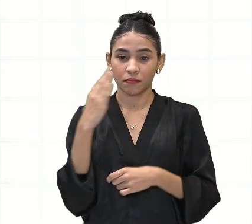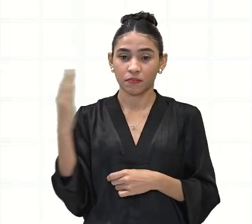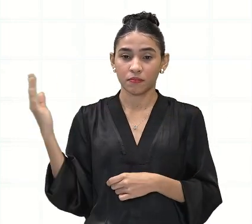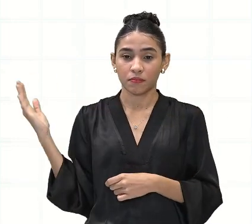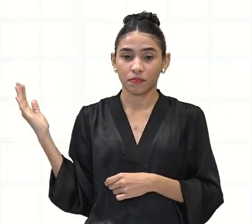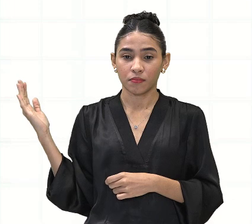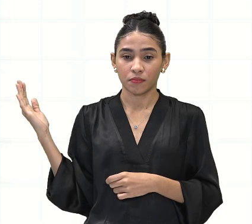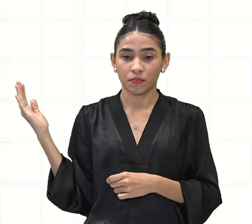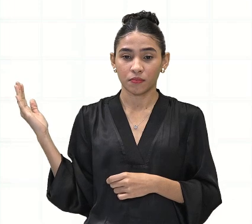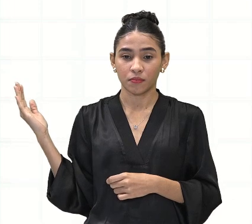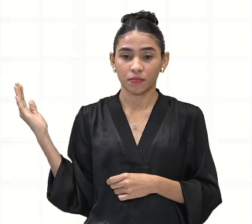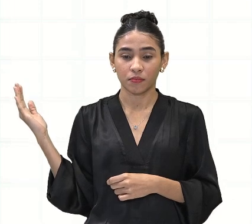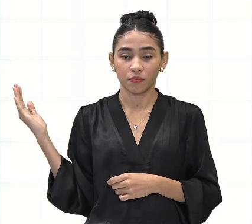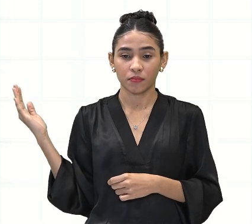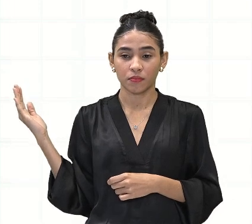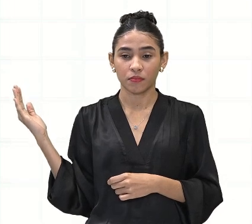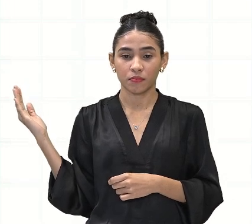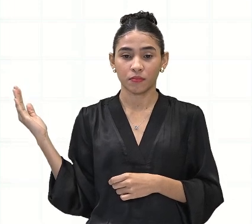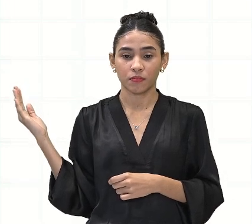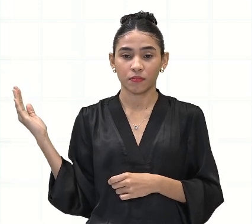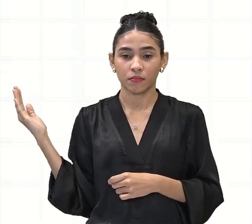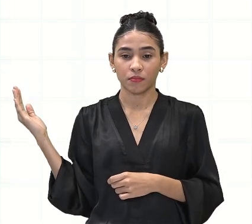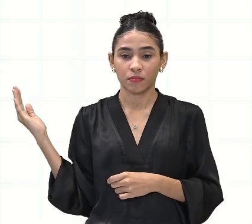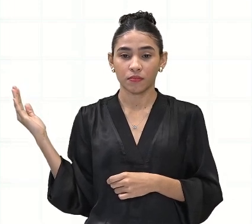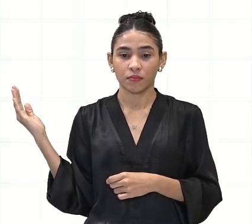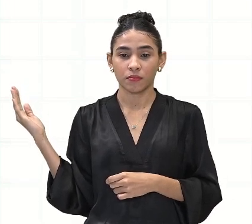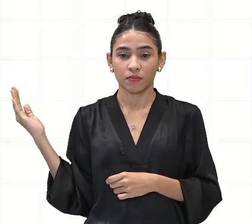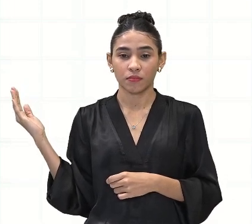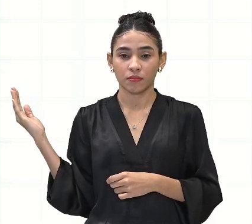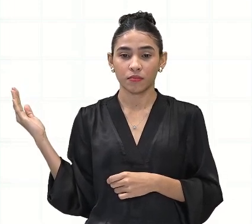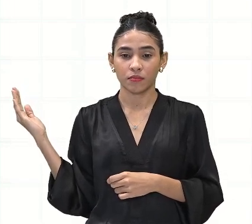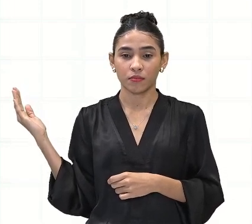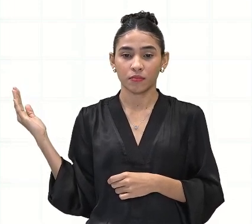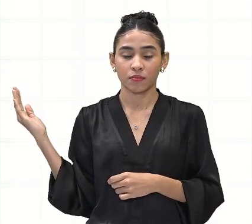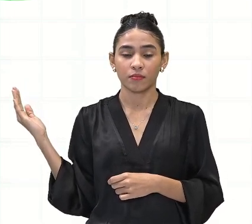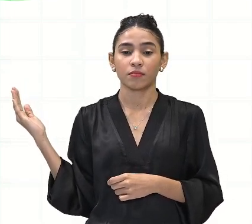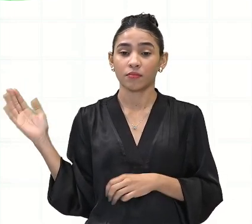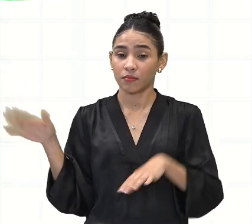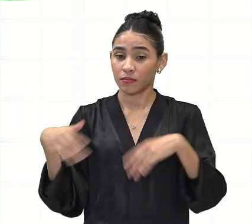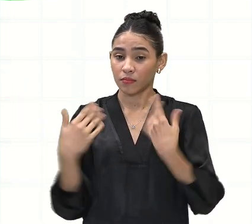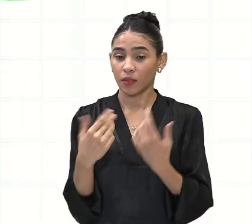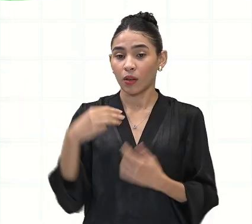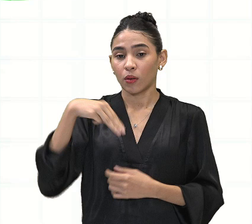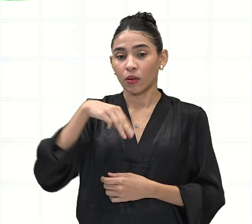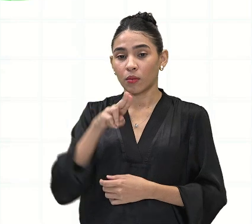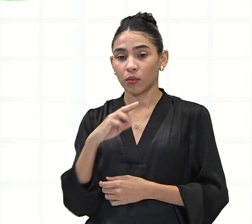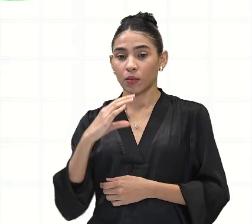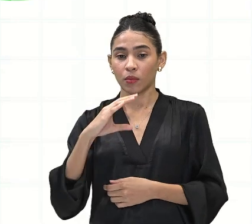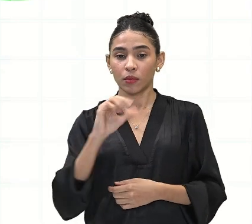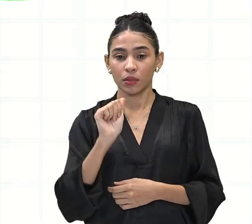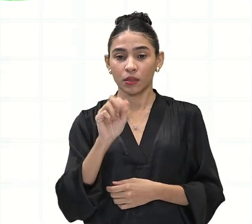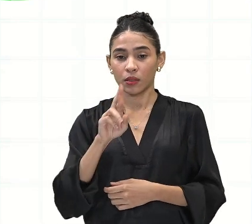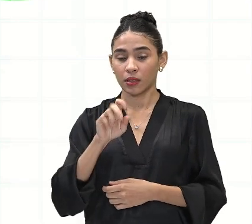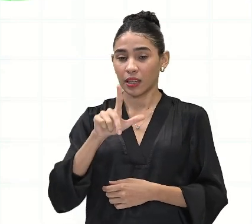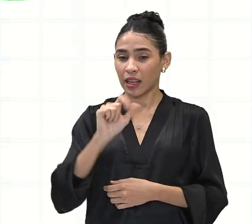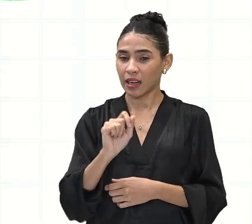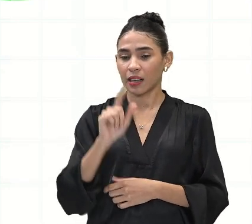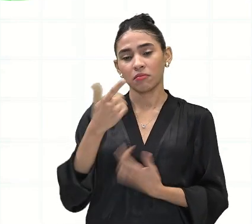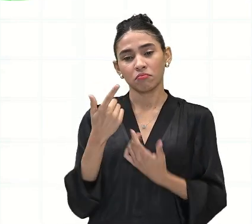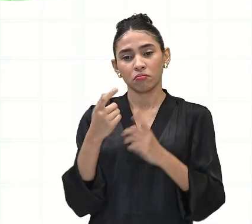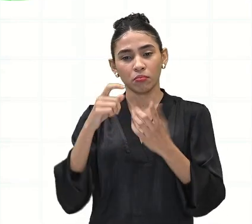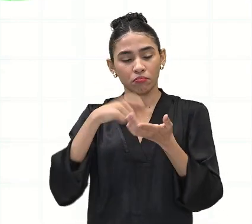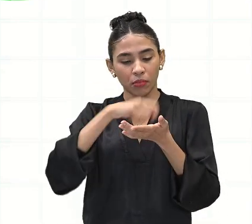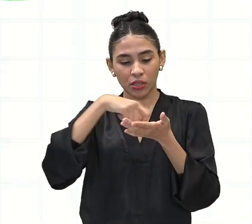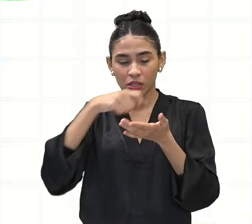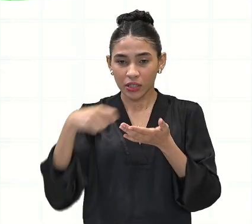lasanha. Zamperini, zamparina. E mozzarella, mussarela. A gente tem aqui uma escrita tradicional, mas que muitos